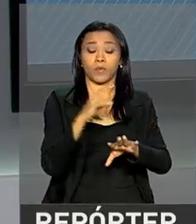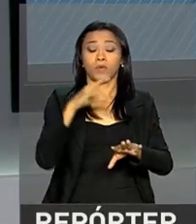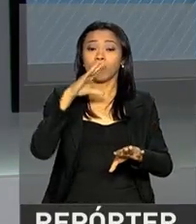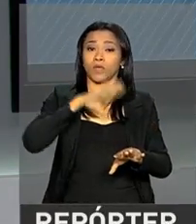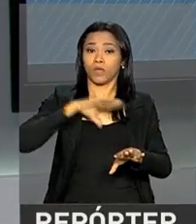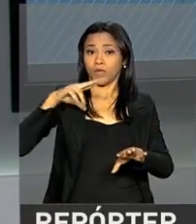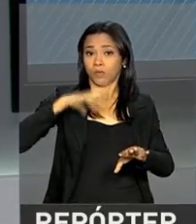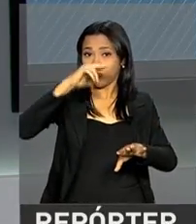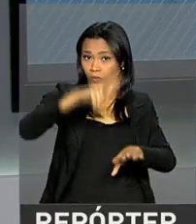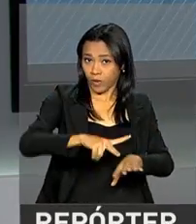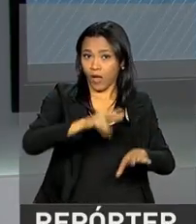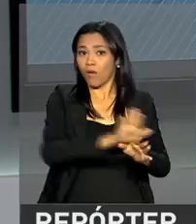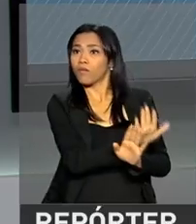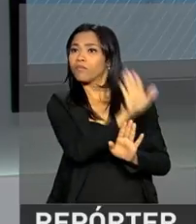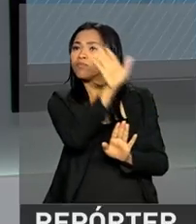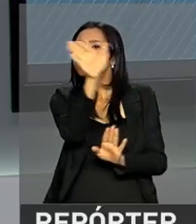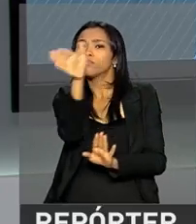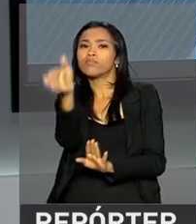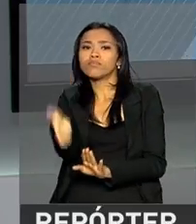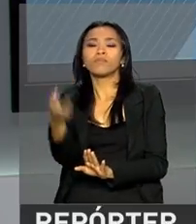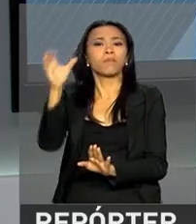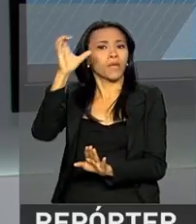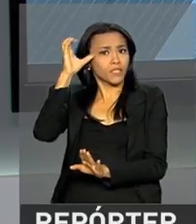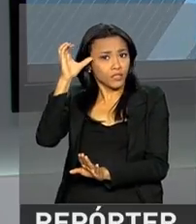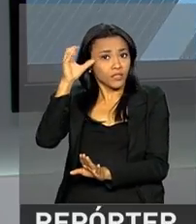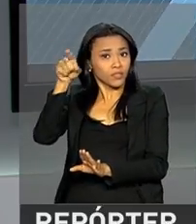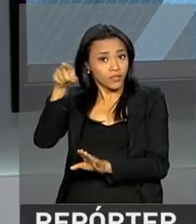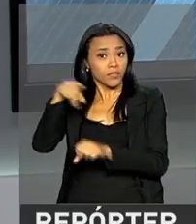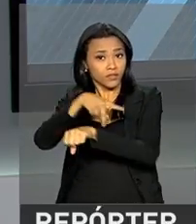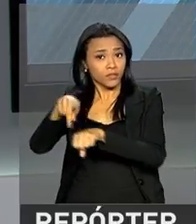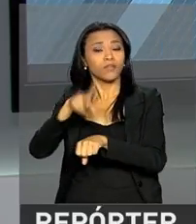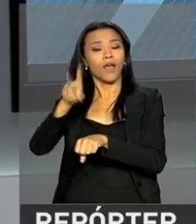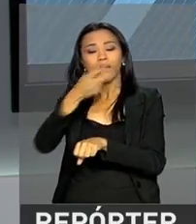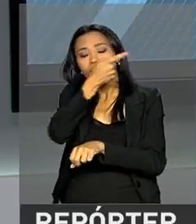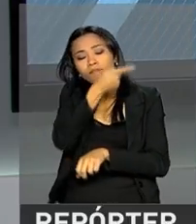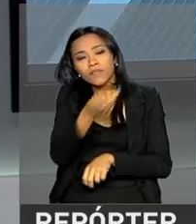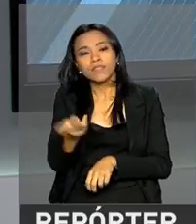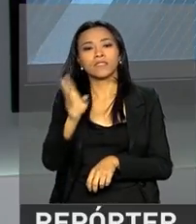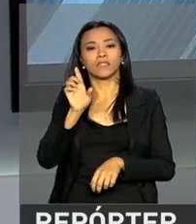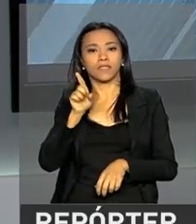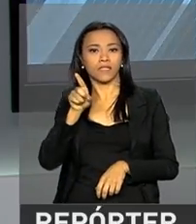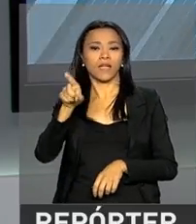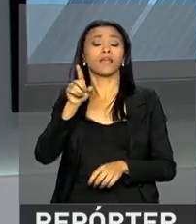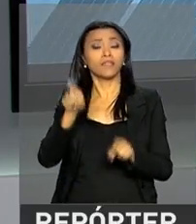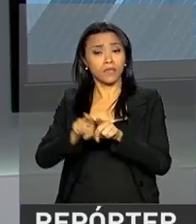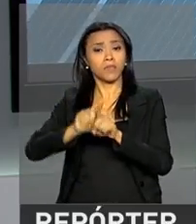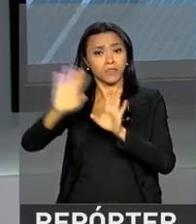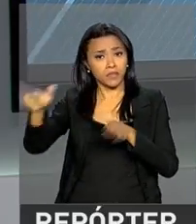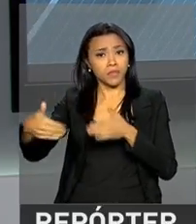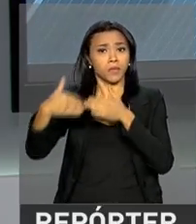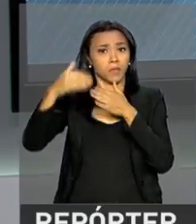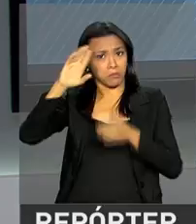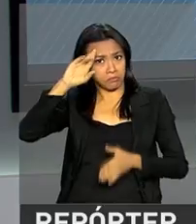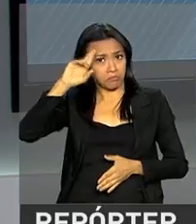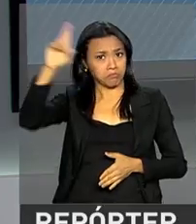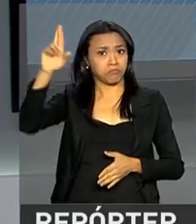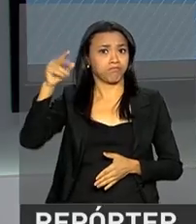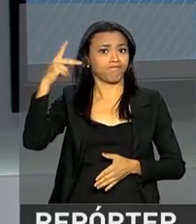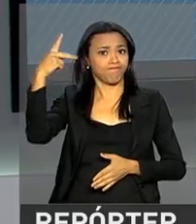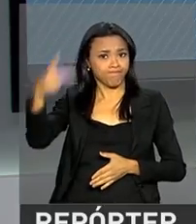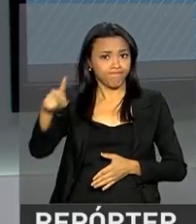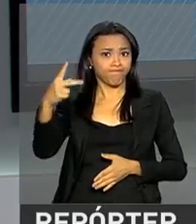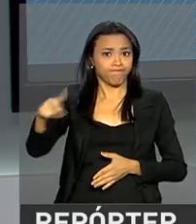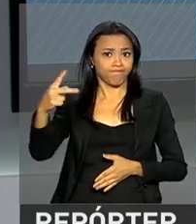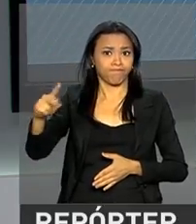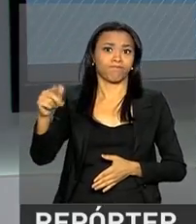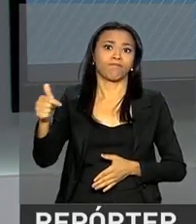presidente michel temer segue para pequim na china onde vai fazer uma visita de estado e se encontrará também com as principais autoridades do nosso